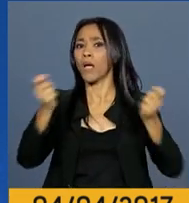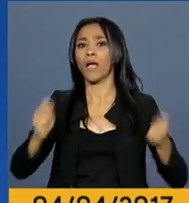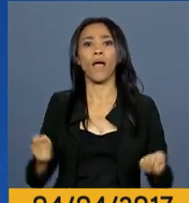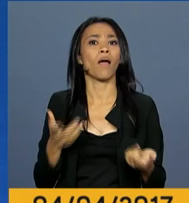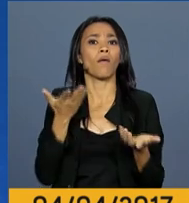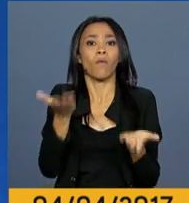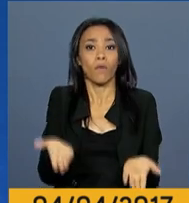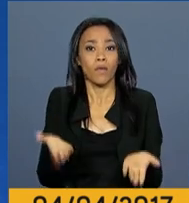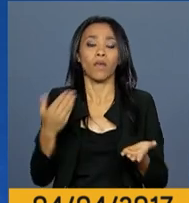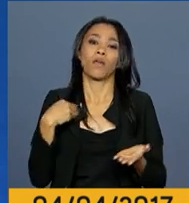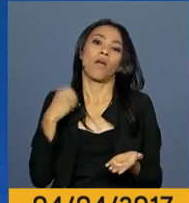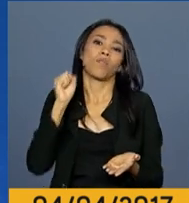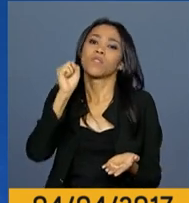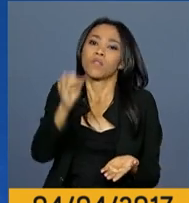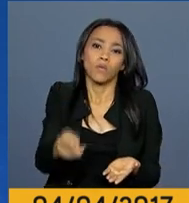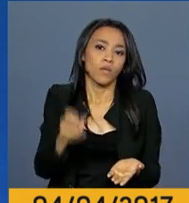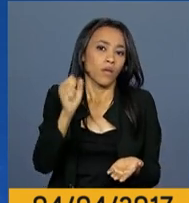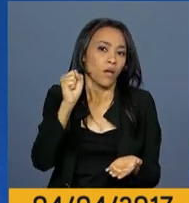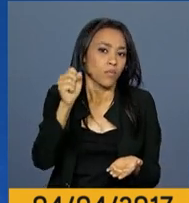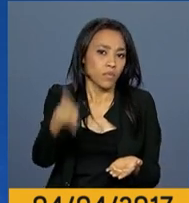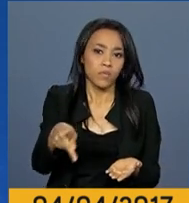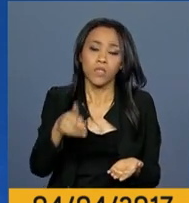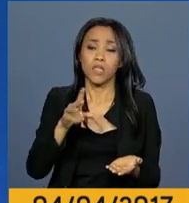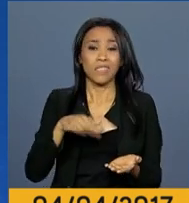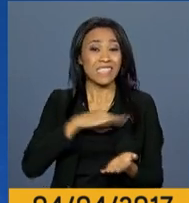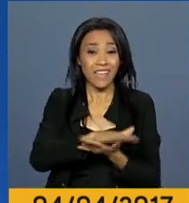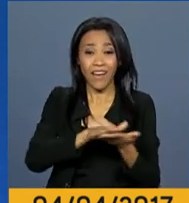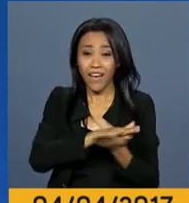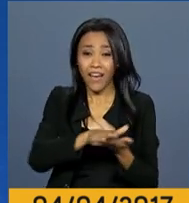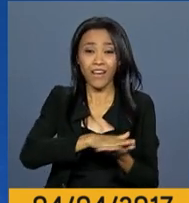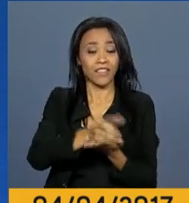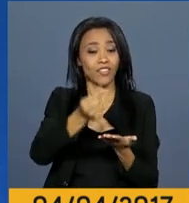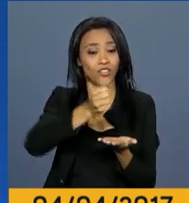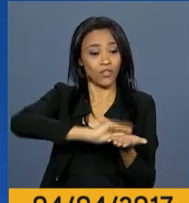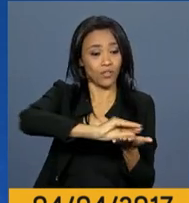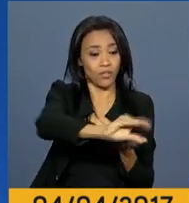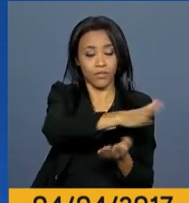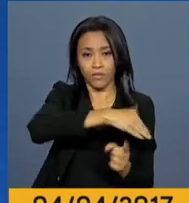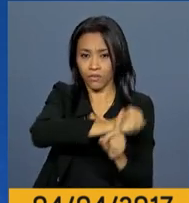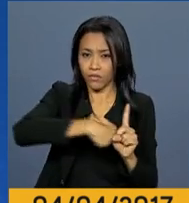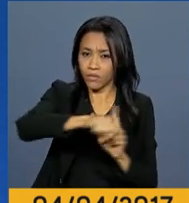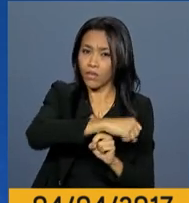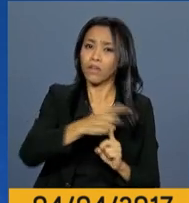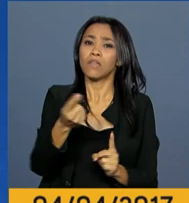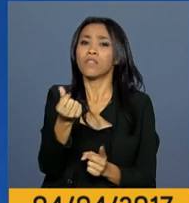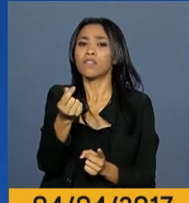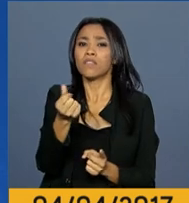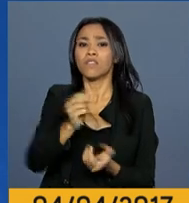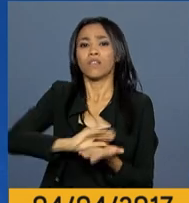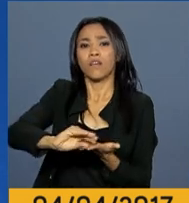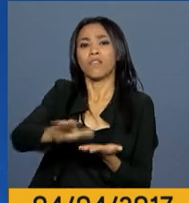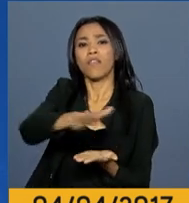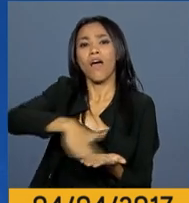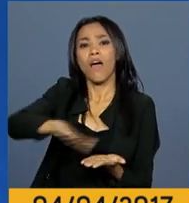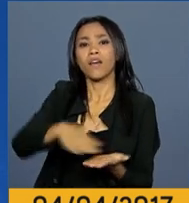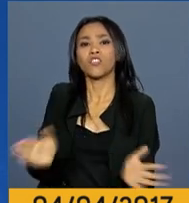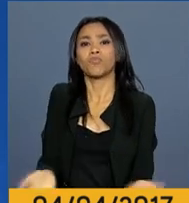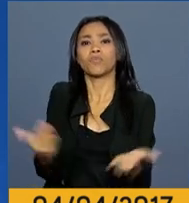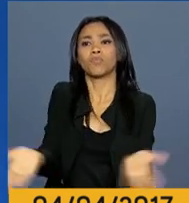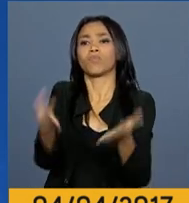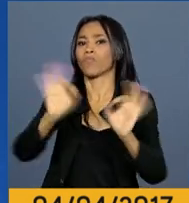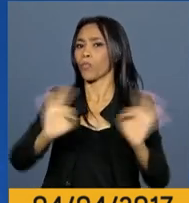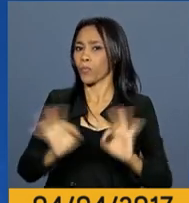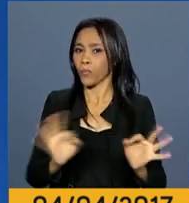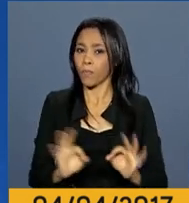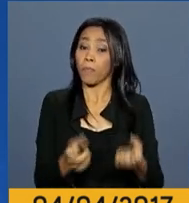Nada de programas sociais, nada de investimentos. E isto foi feito na Europa com um sacrifício